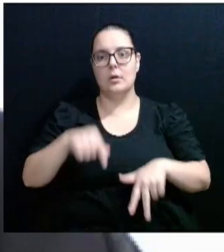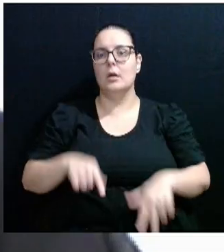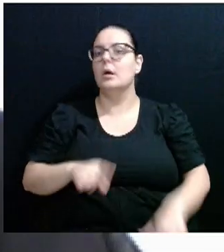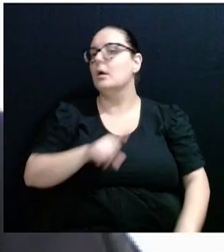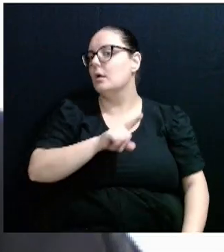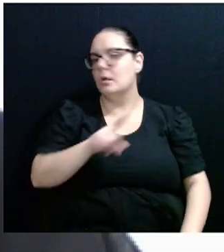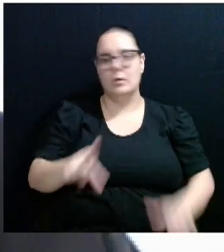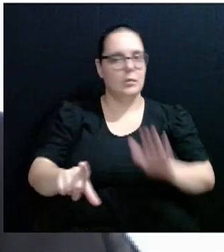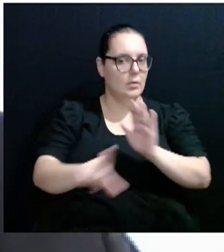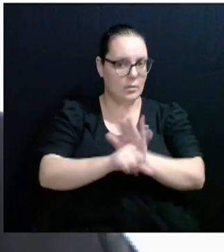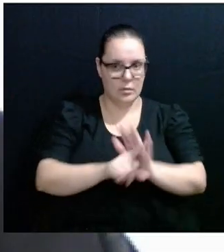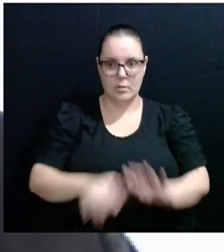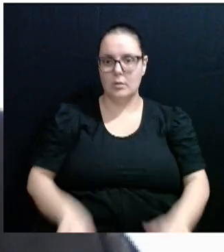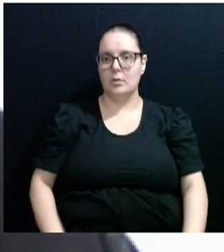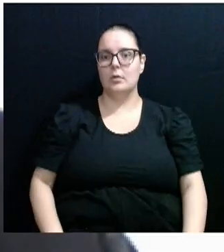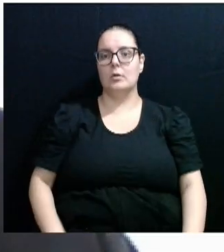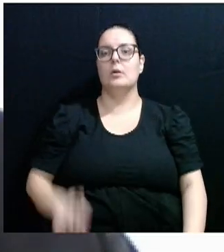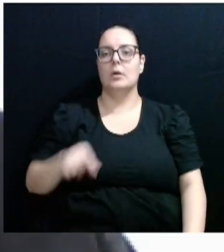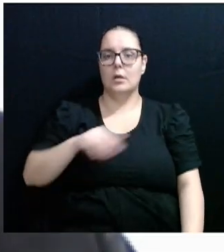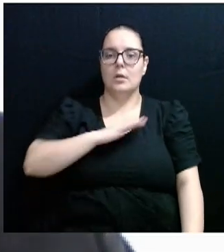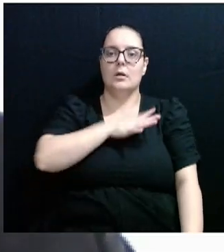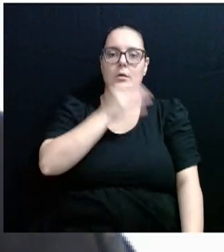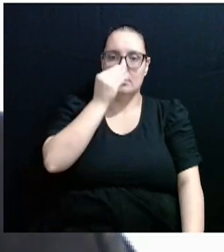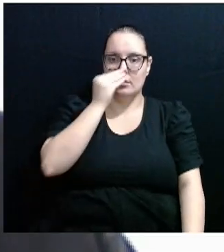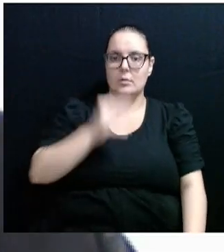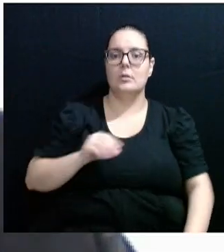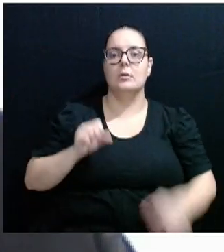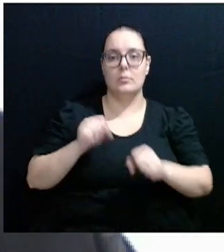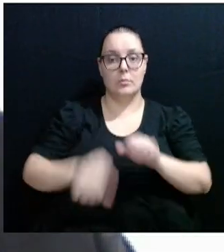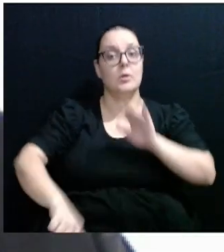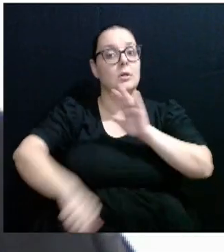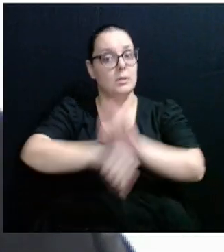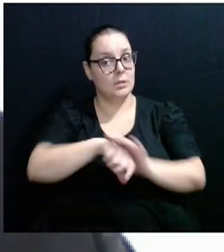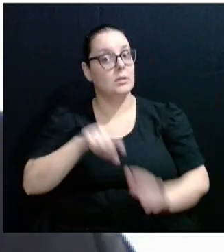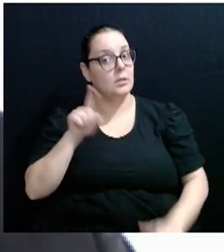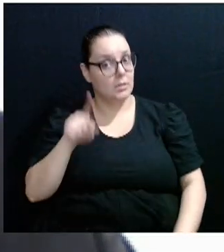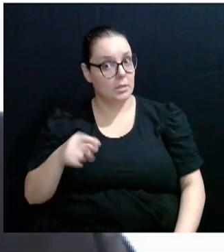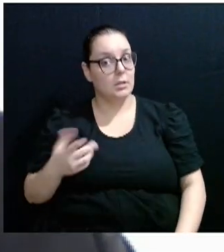ato discriminatório, pode ser considerado até crime,